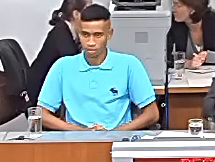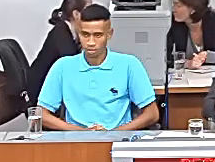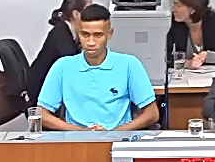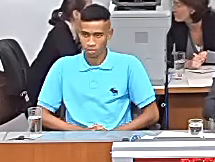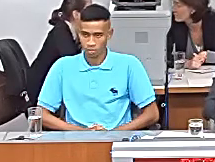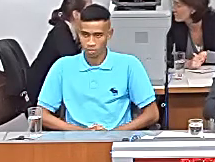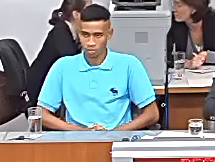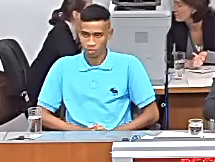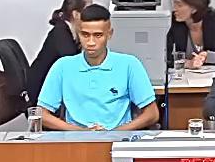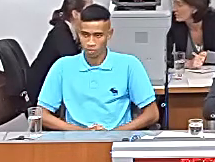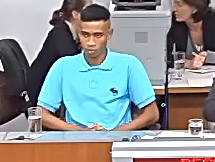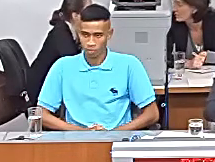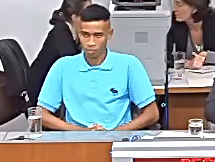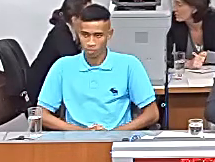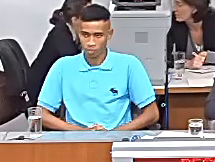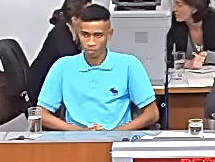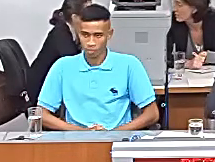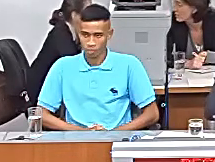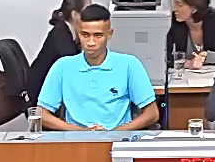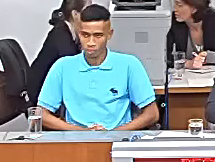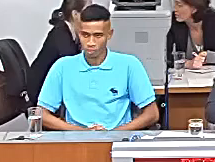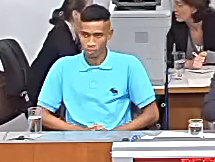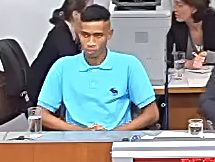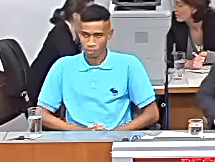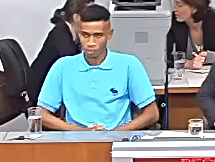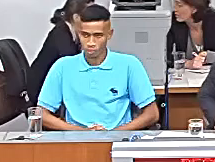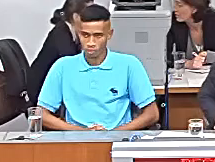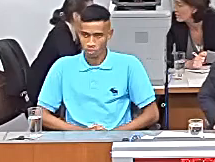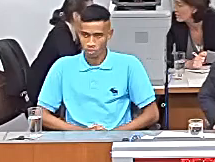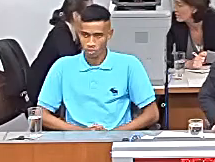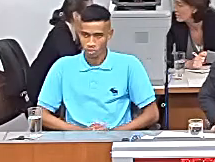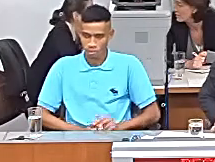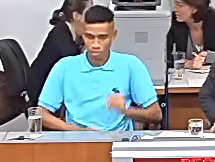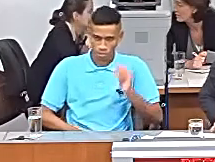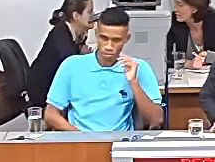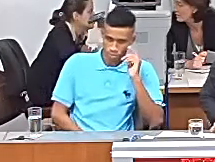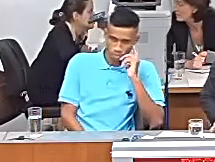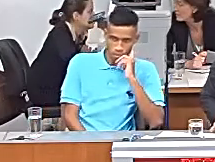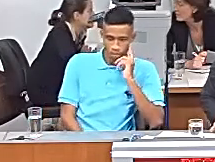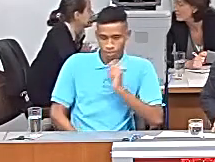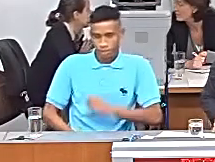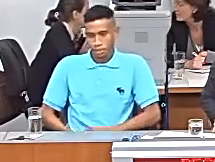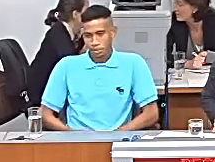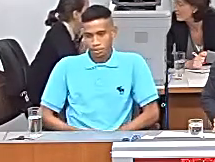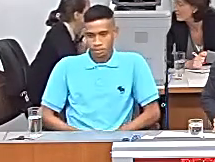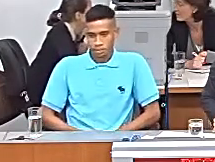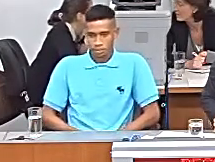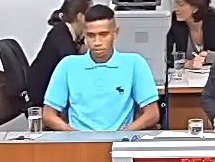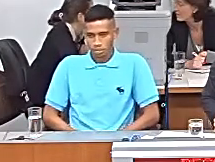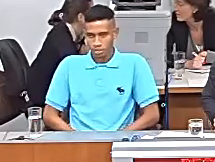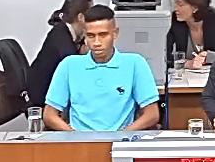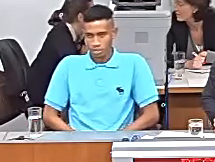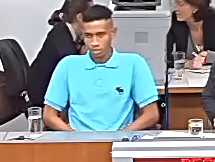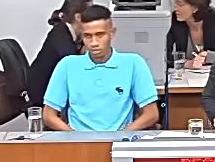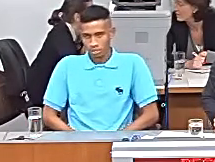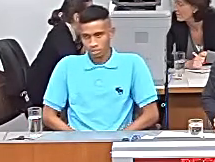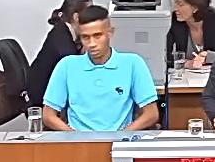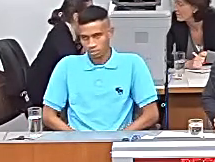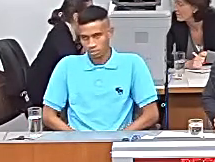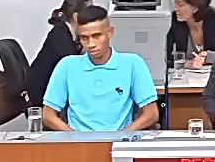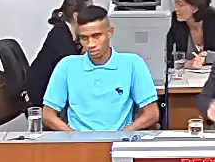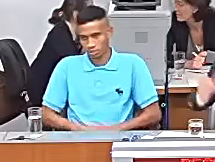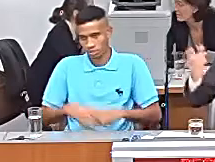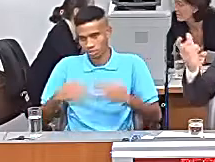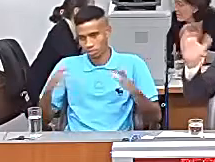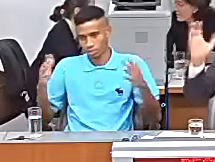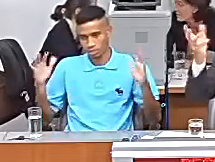pedido de providência para que isso venha a ser efetivamente solucionado. Parabéns pela participação das duas e uma salva de palmas para a